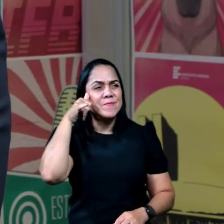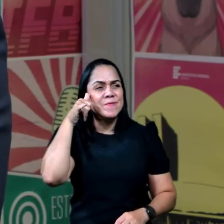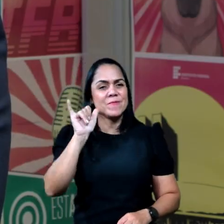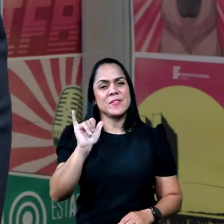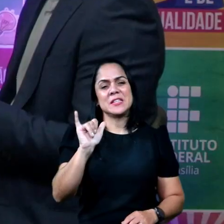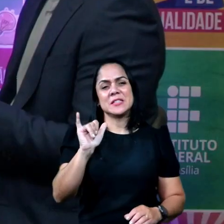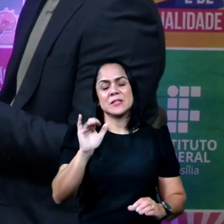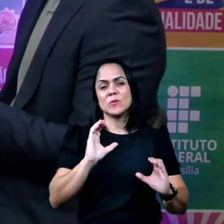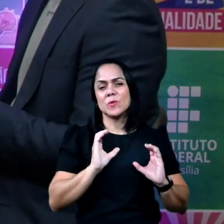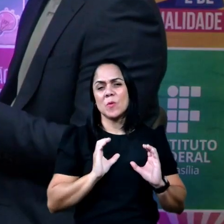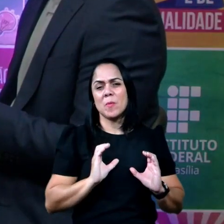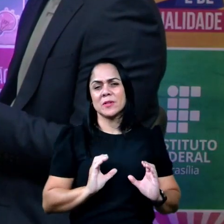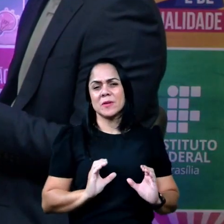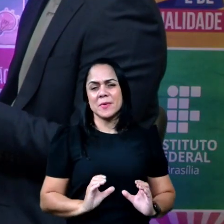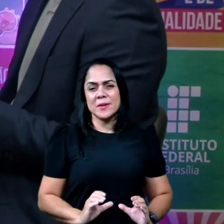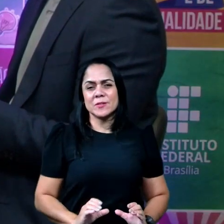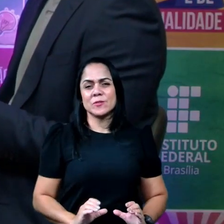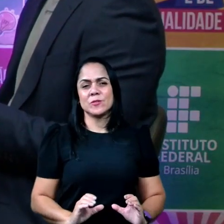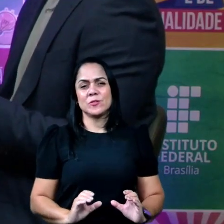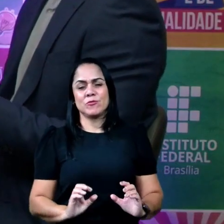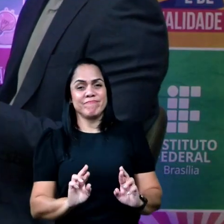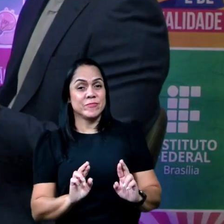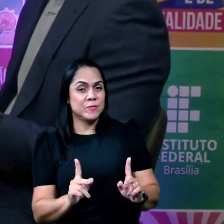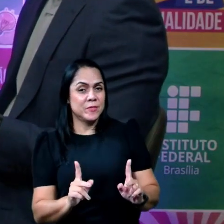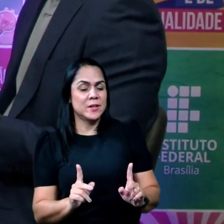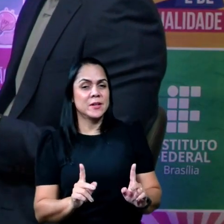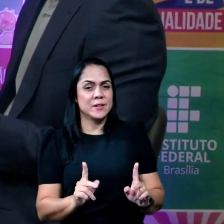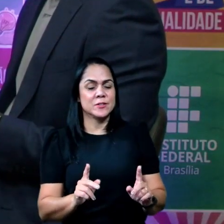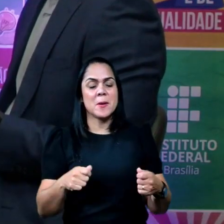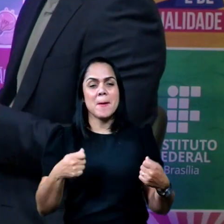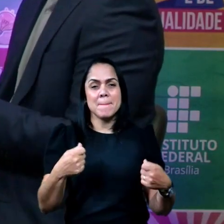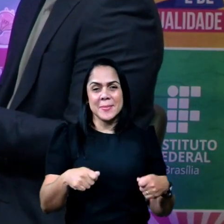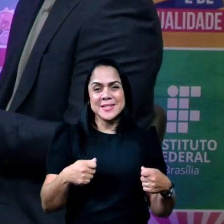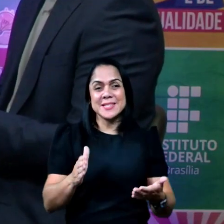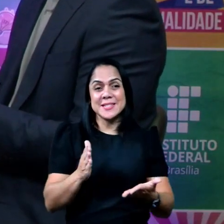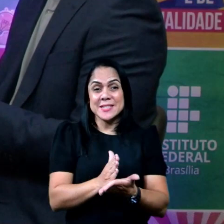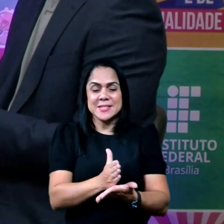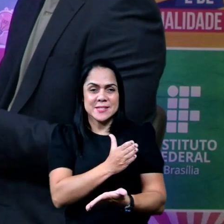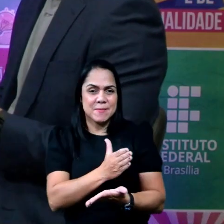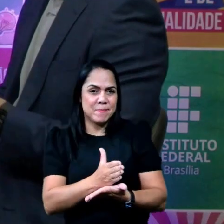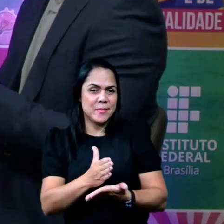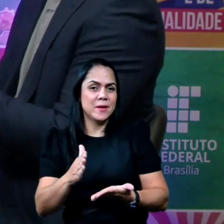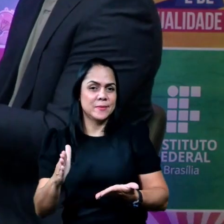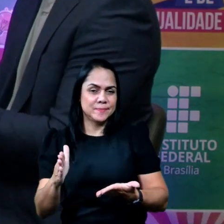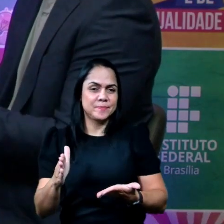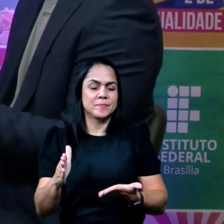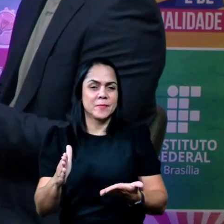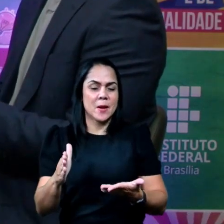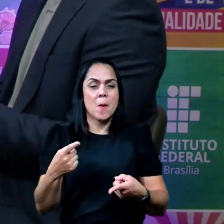exatamente entendi. essas interpretações e para a gente poder separar o joio do trigo, porque infelizmente tem pessoas que se